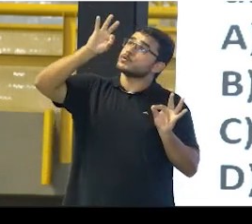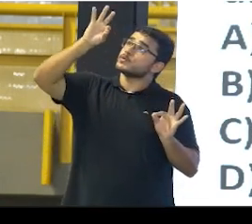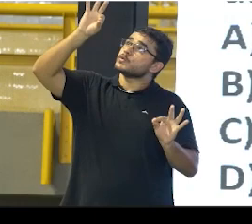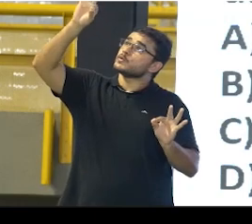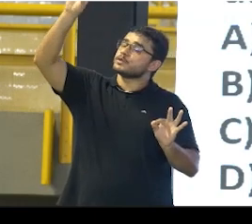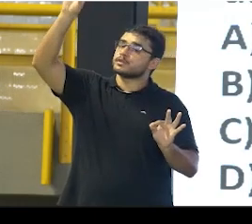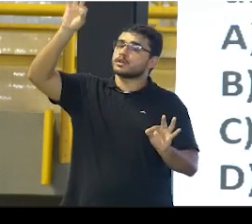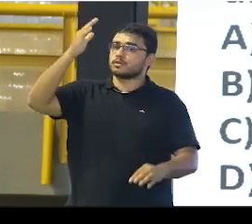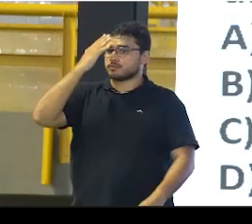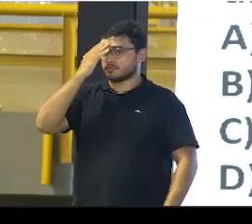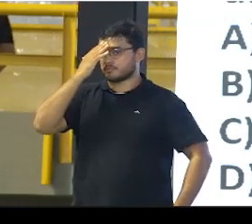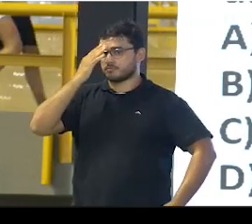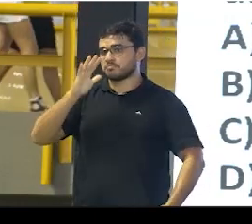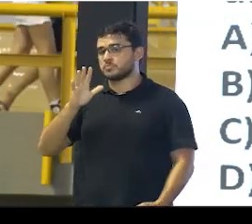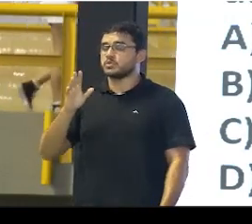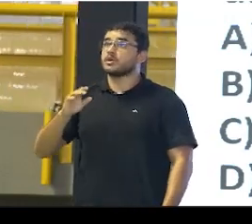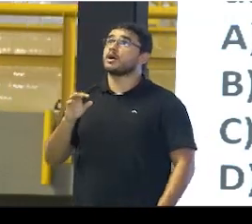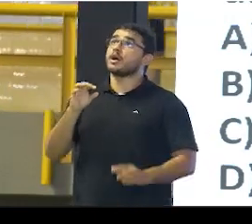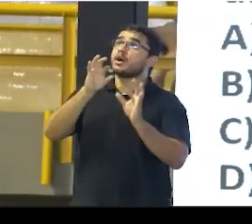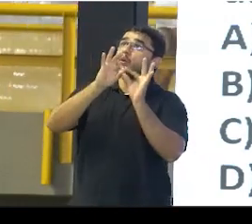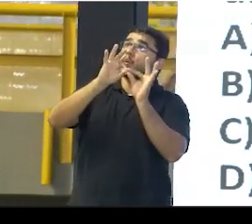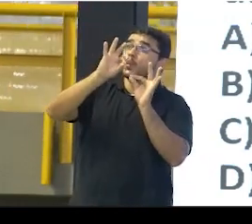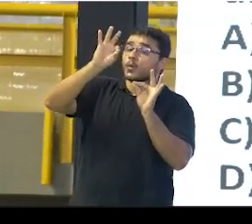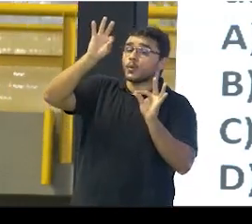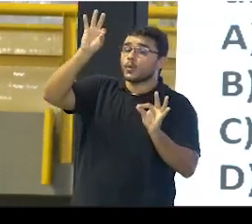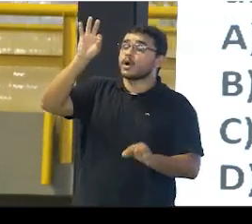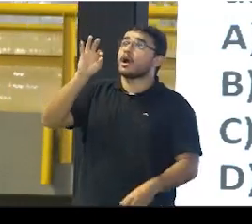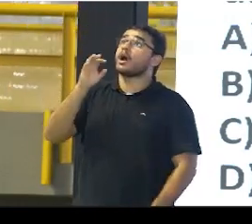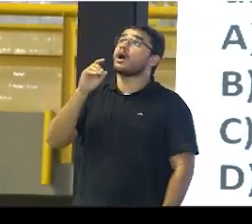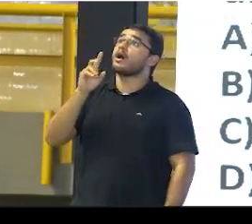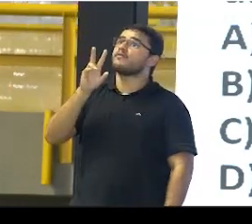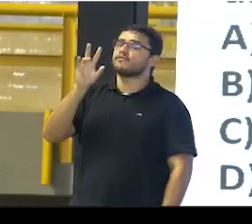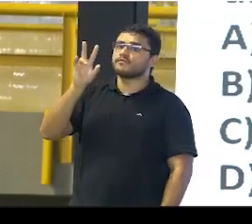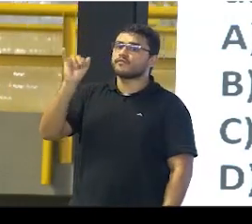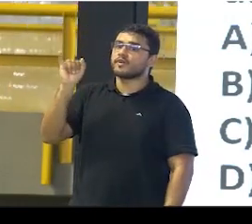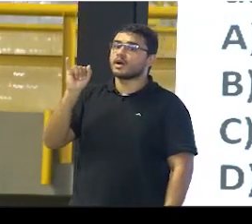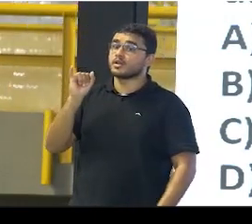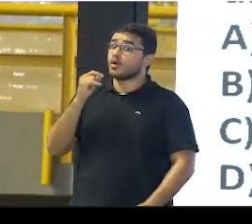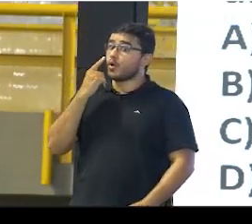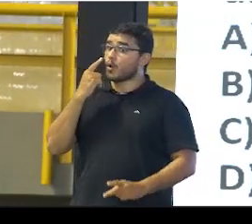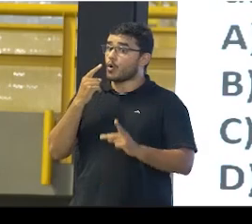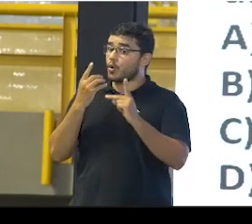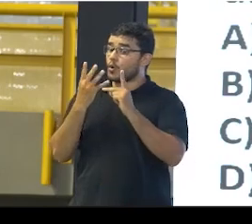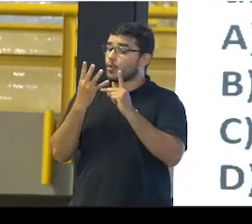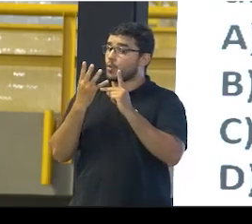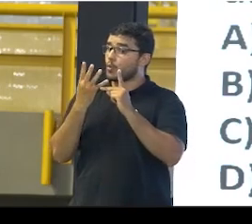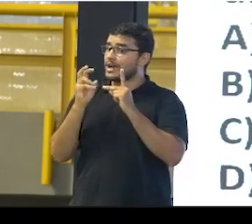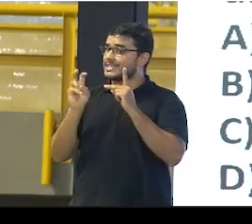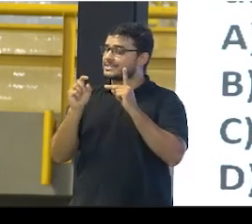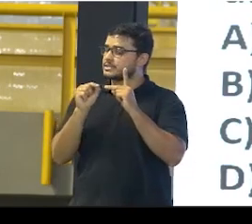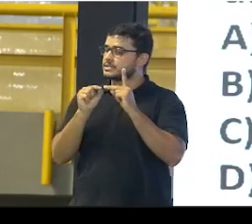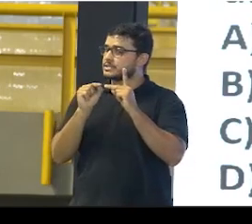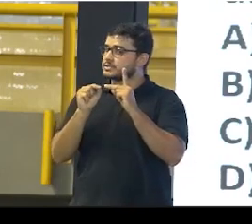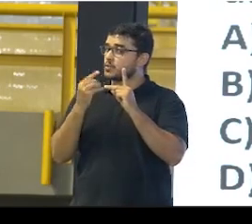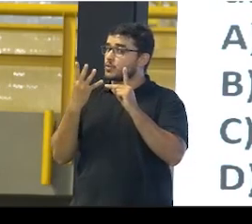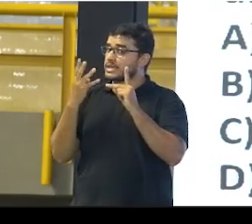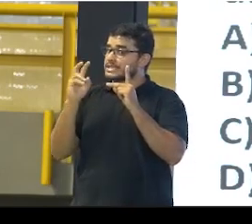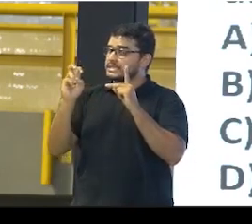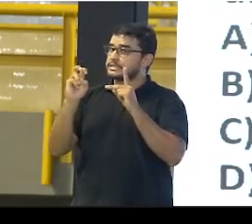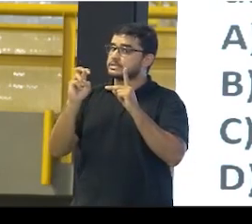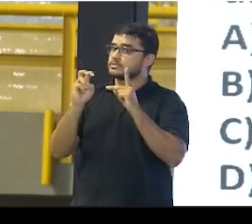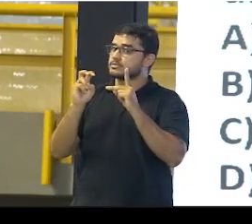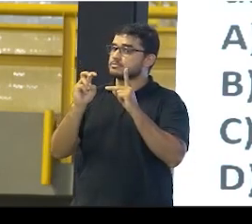um ângulo, o seno de um ângulo é a razão que existe entre o cateto oposto e a